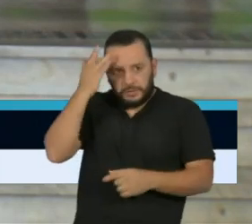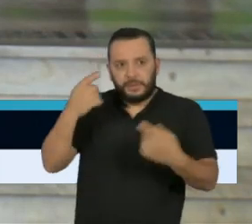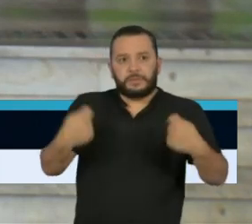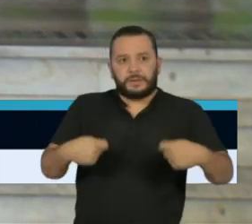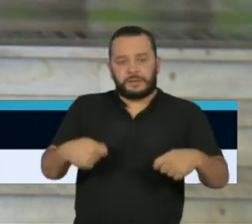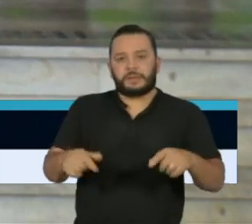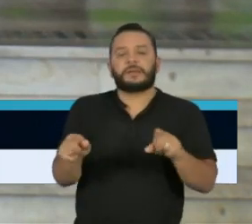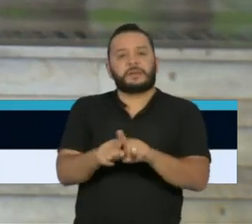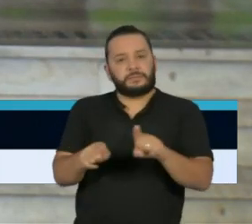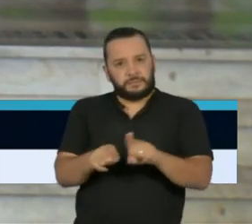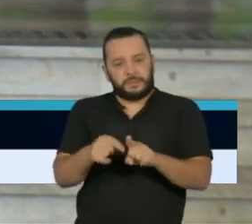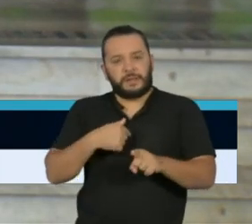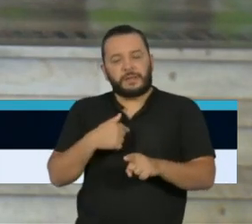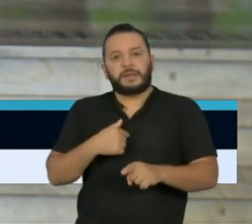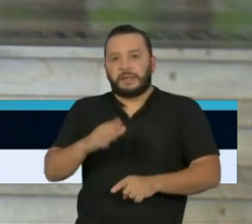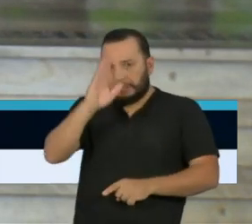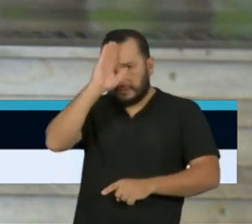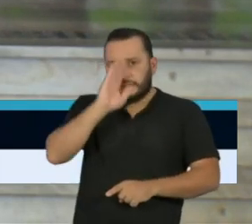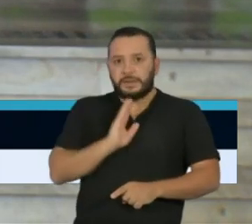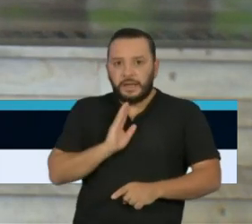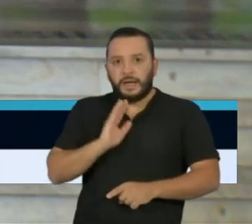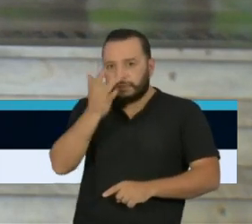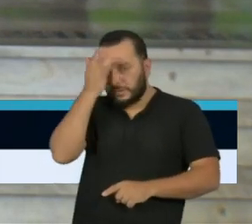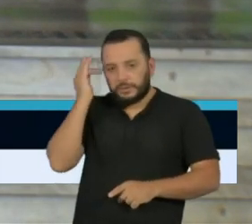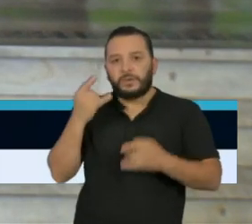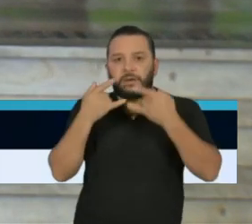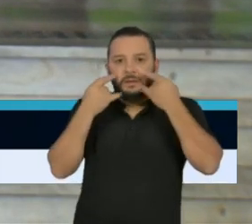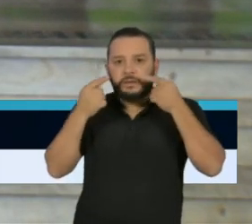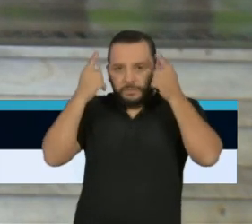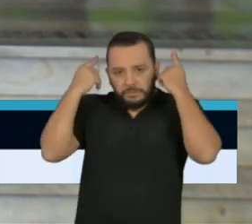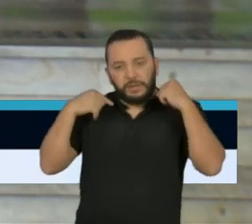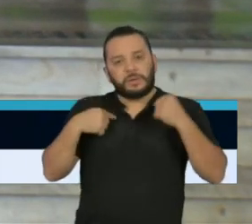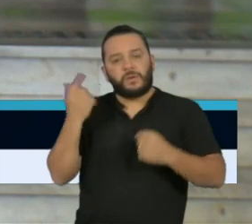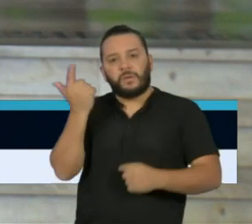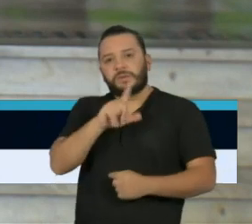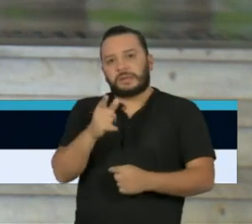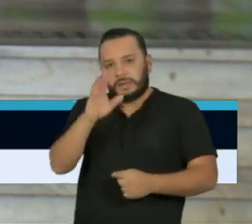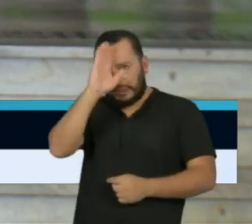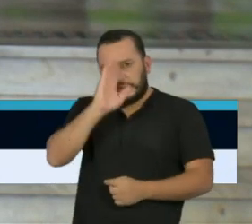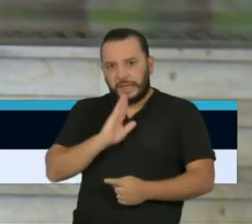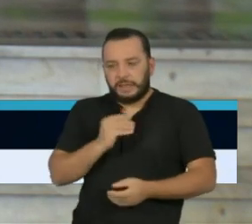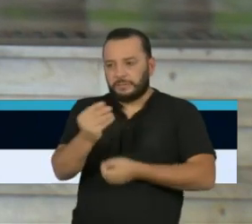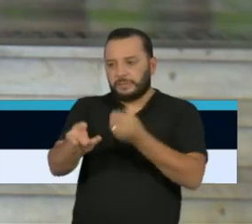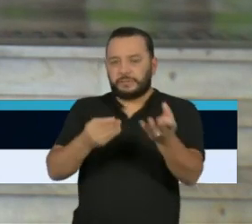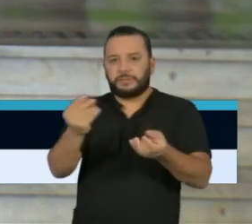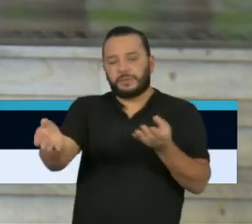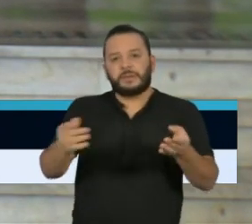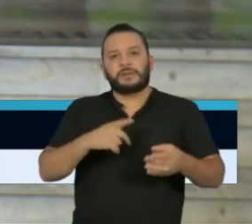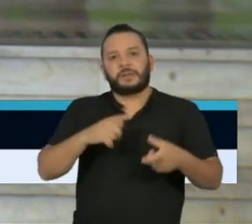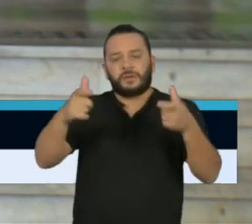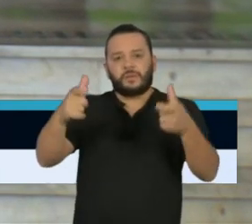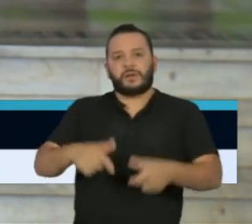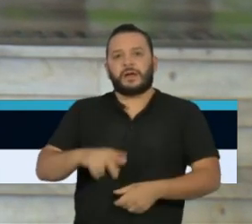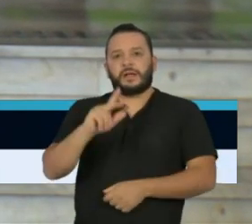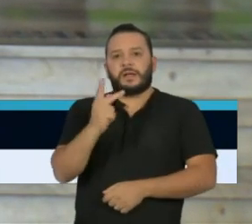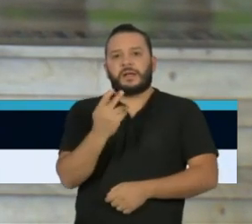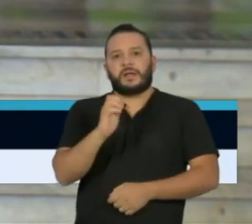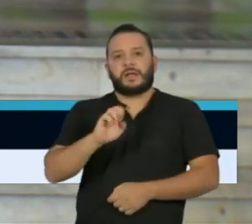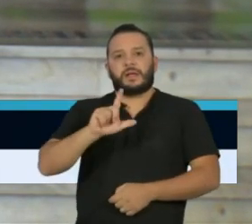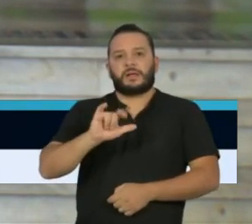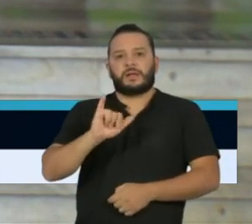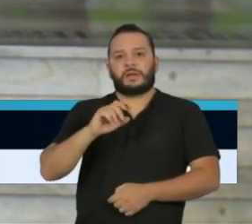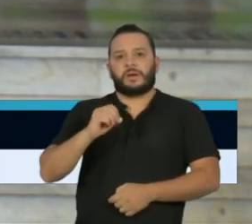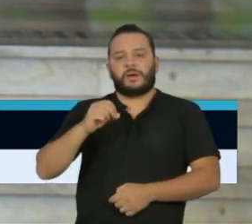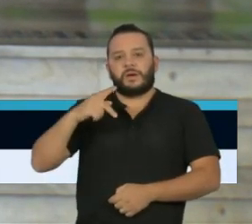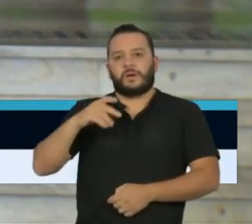acesso gratuito a essas máscaras a quem mais precisa também. A primeira operação já está no ar na comunidade de Heliópolis. Queria